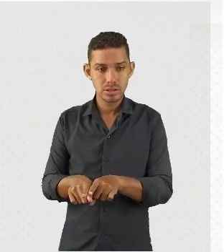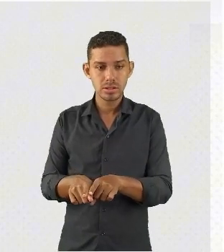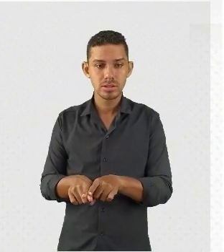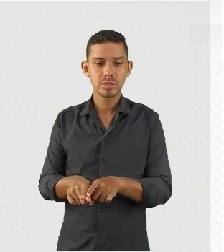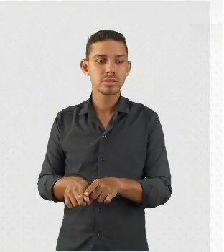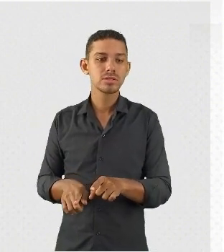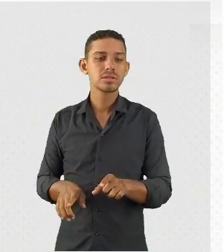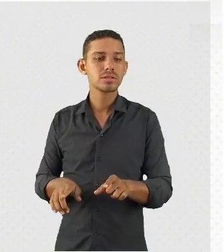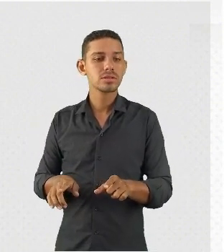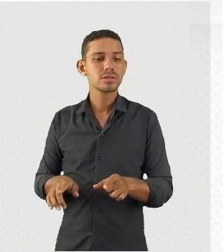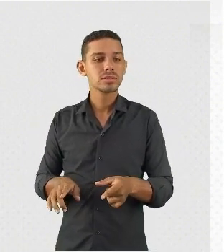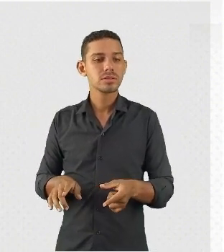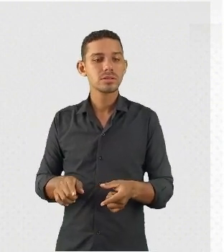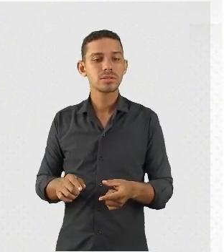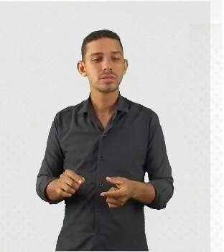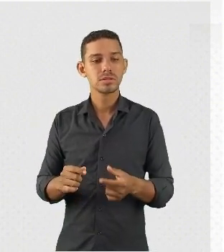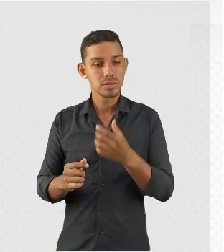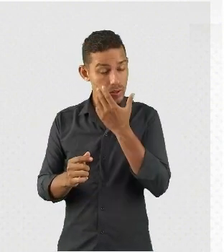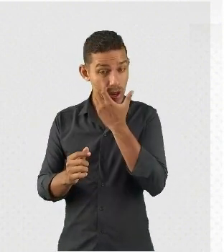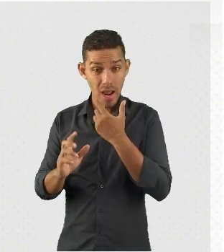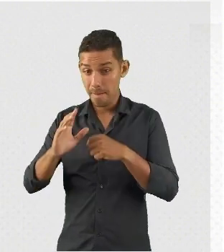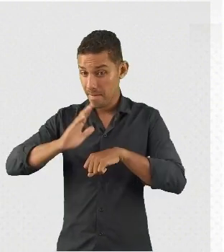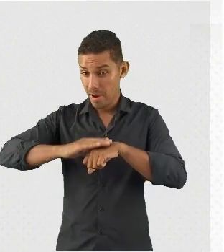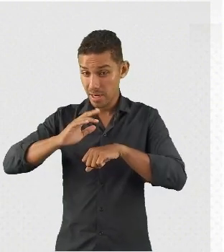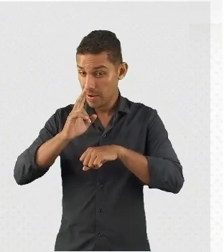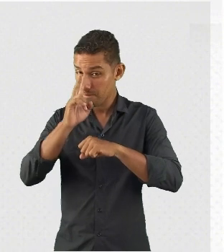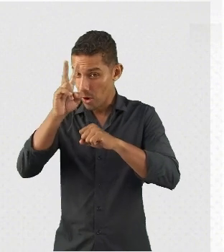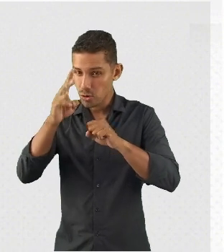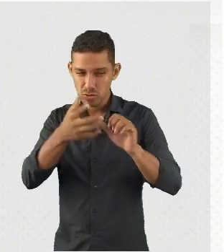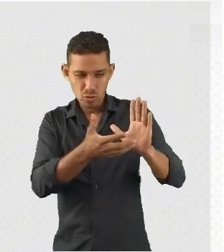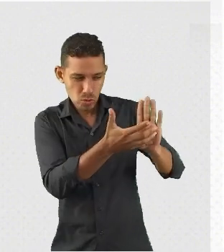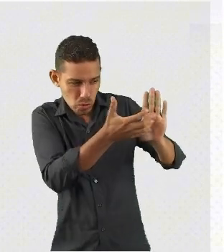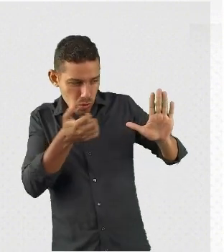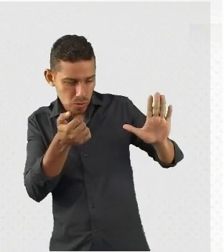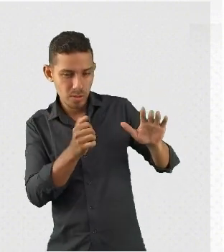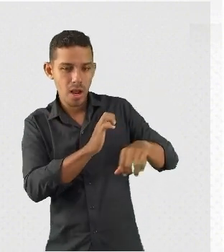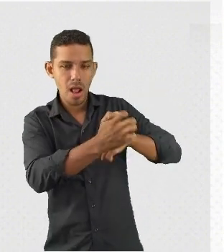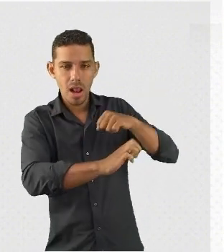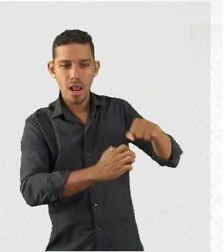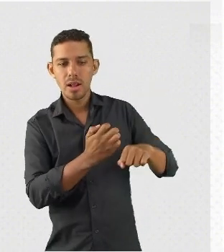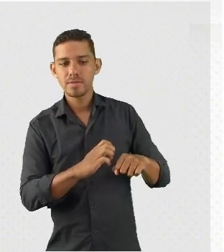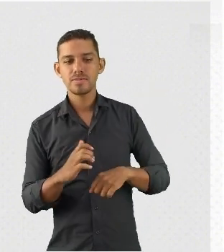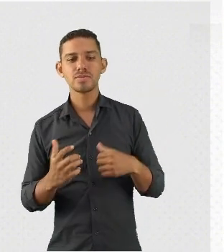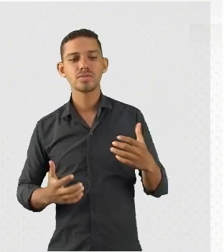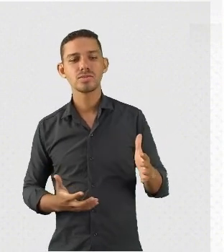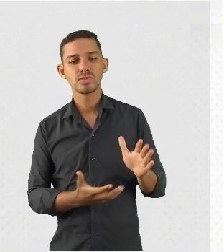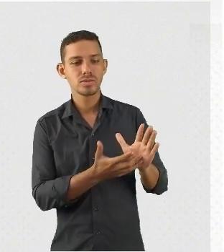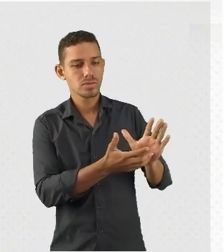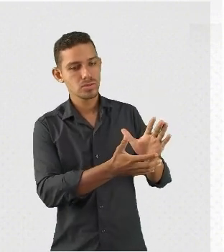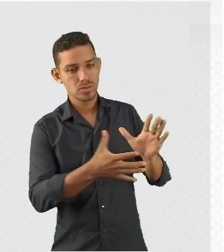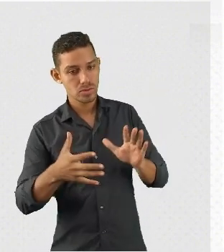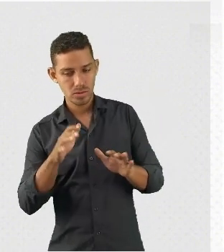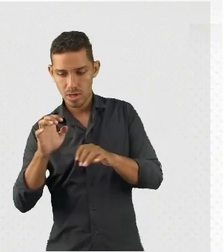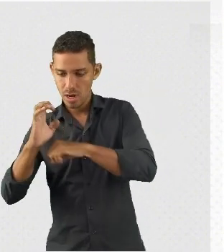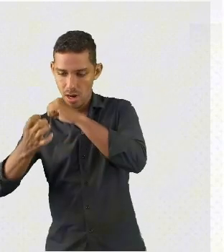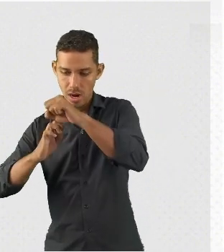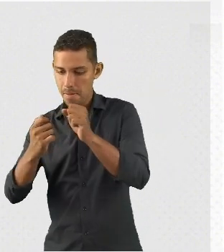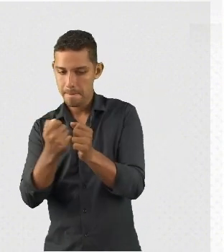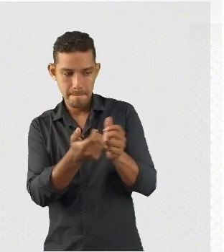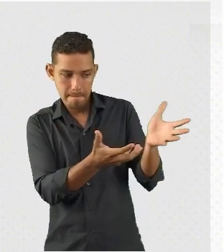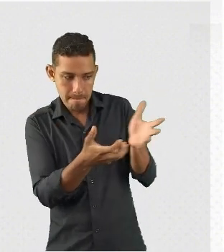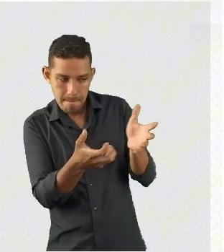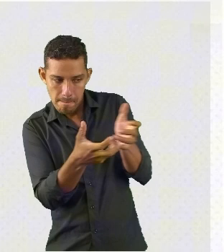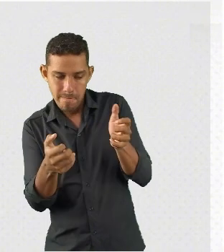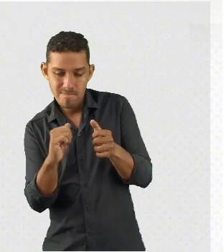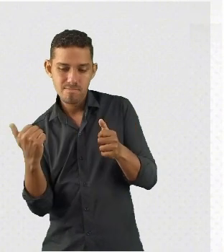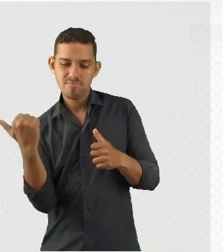que é mais forte vai arrancar elétrons do outro. Então ele vai ficar com mais elétrons, ele vai ficar